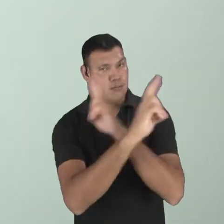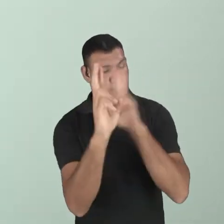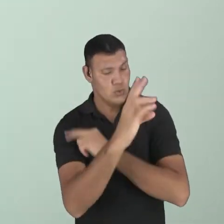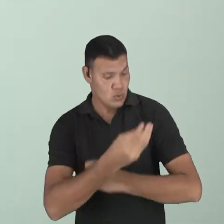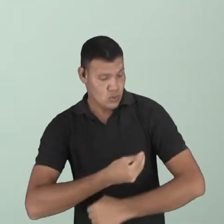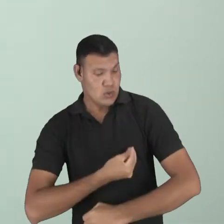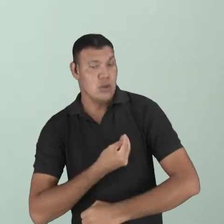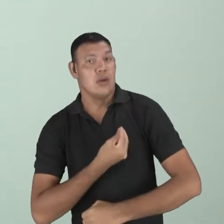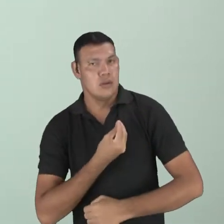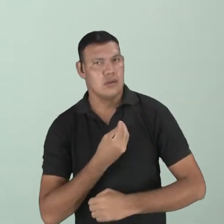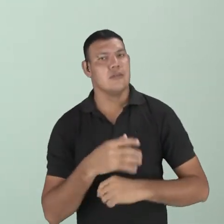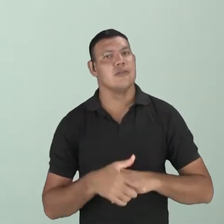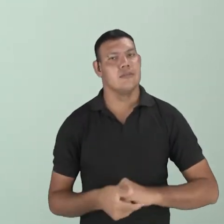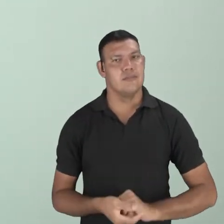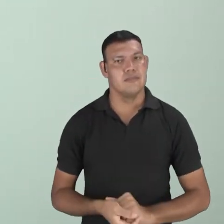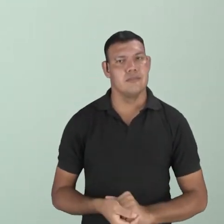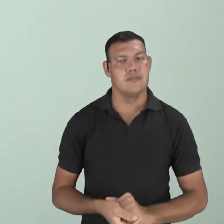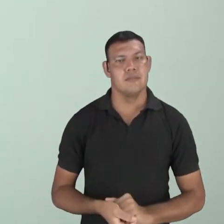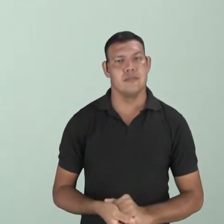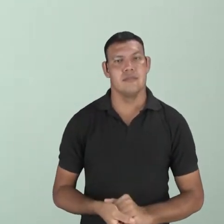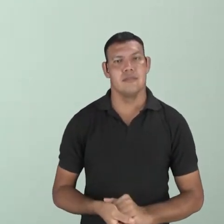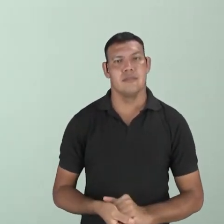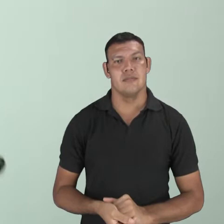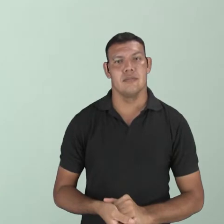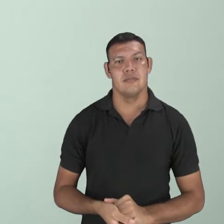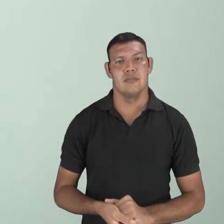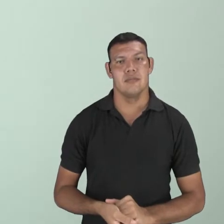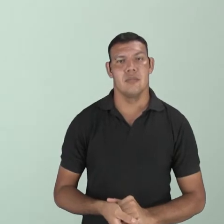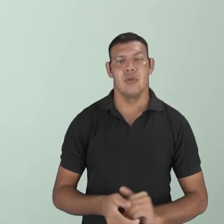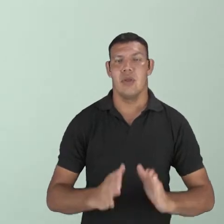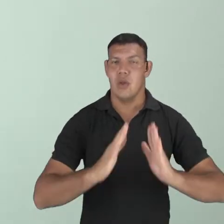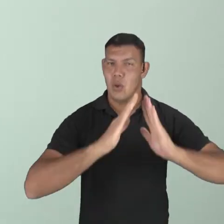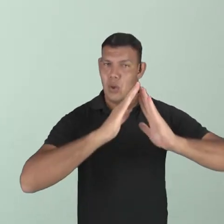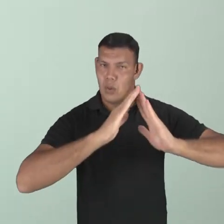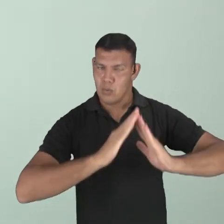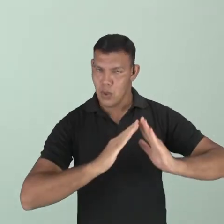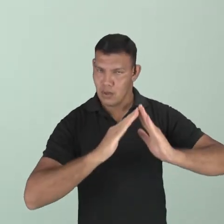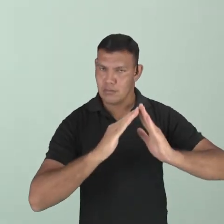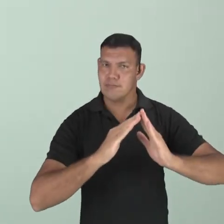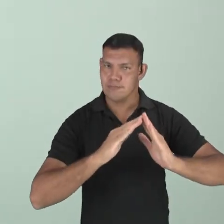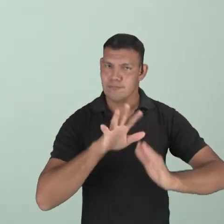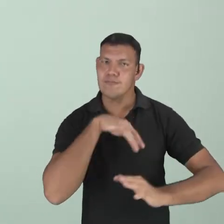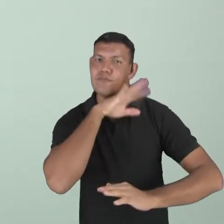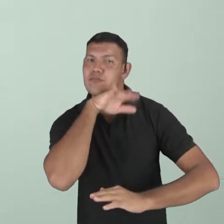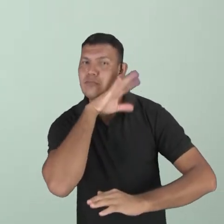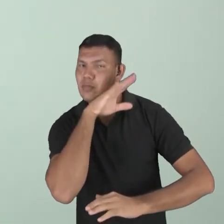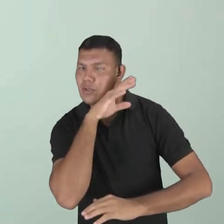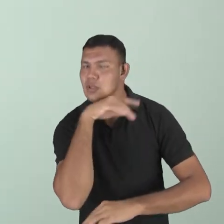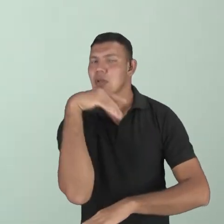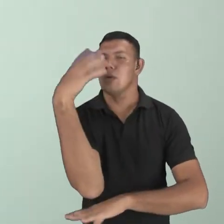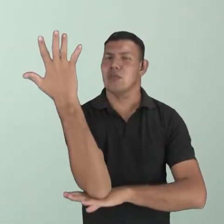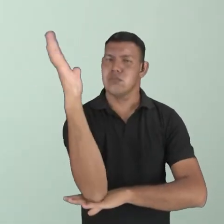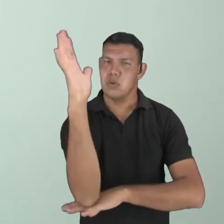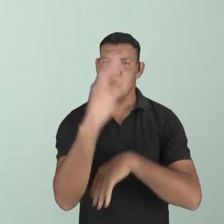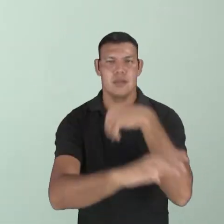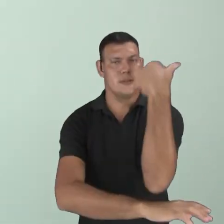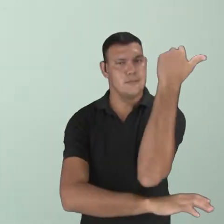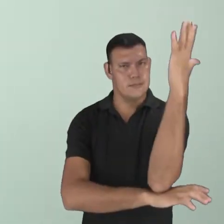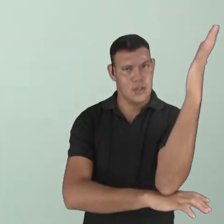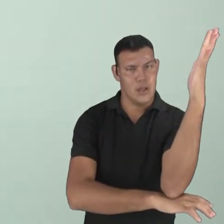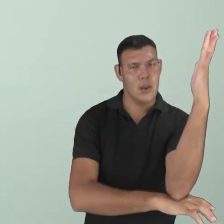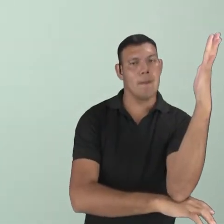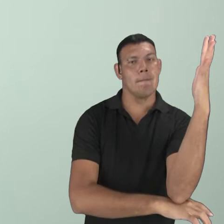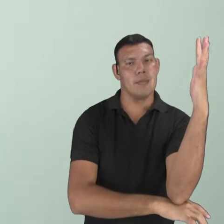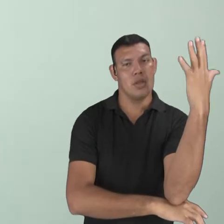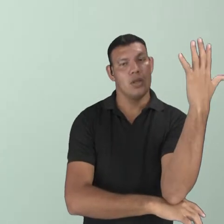de vidas, quando eu falo de vidas que vivem no nosso meio ambiente, como os nossos animais, plantas também, que têm a sua